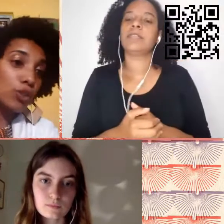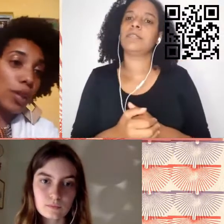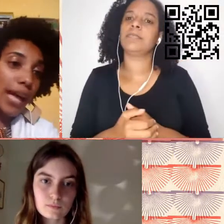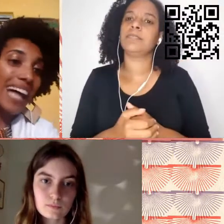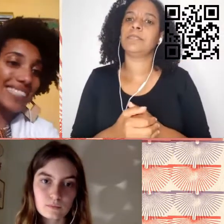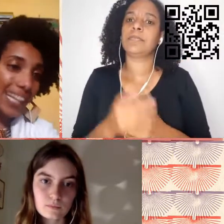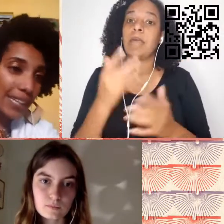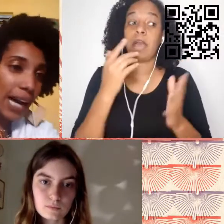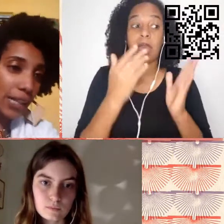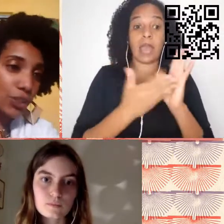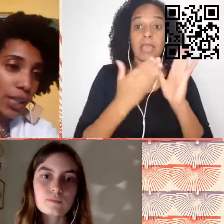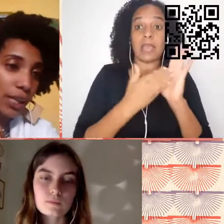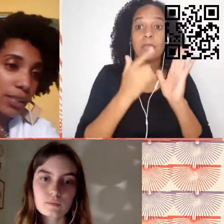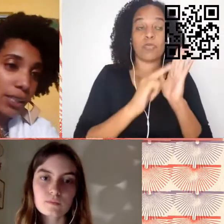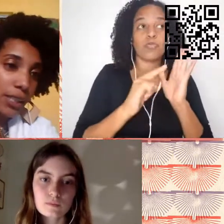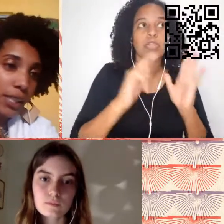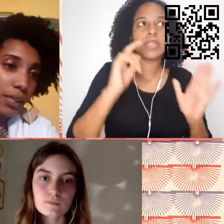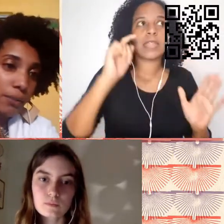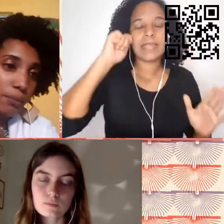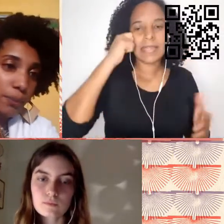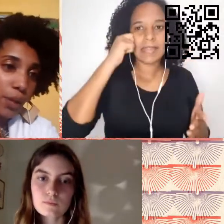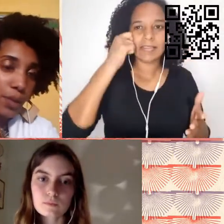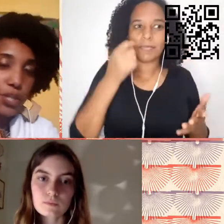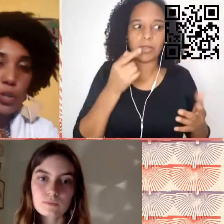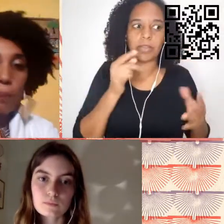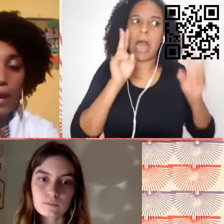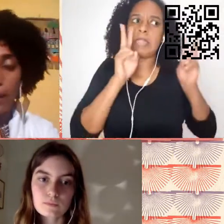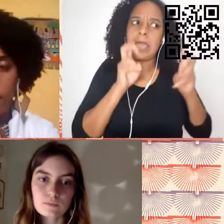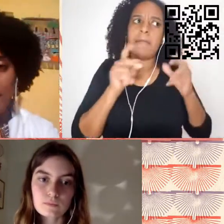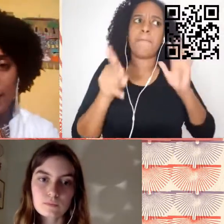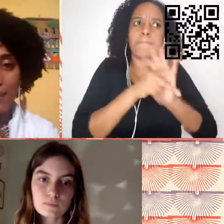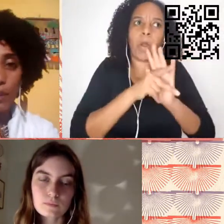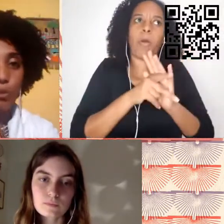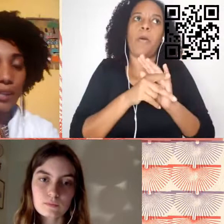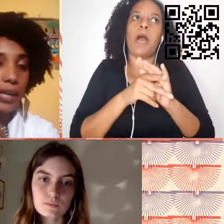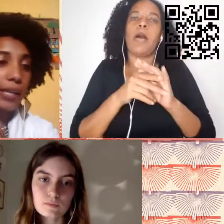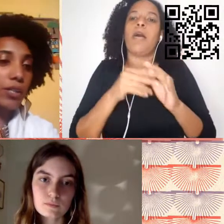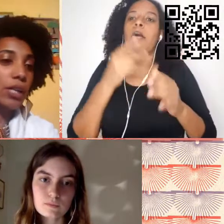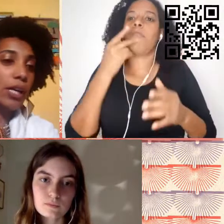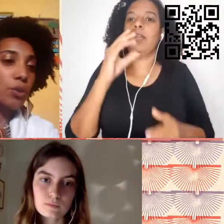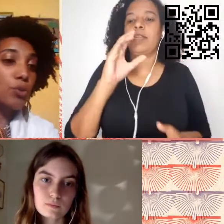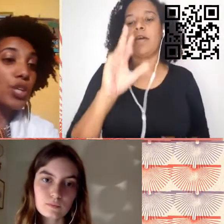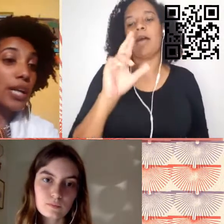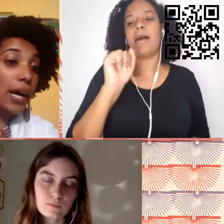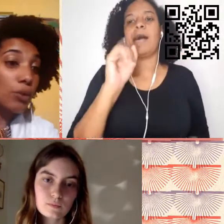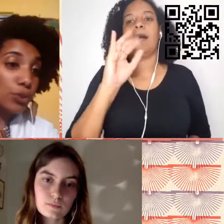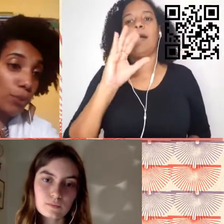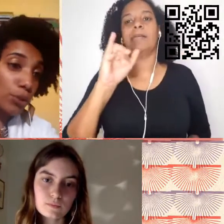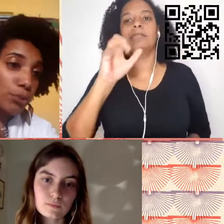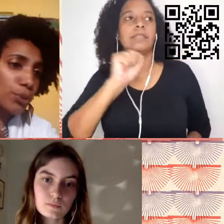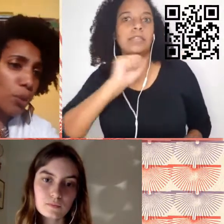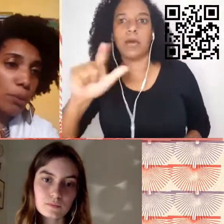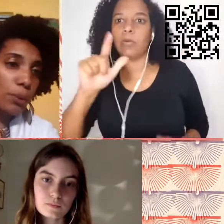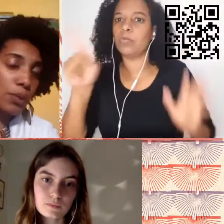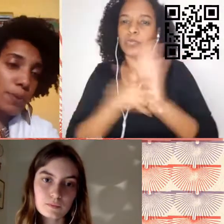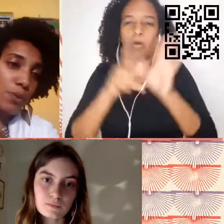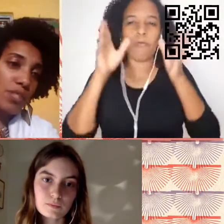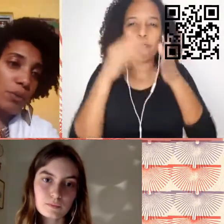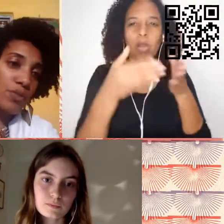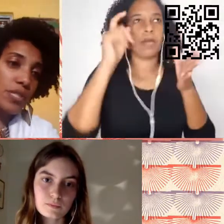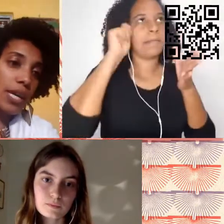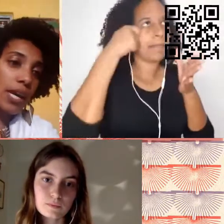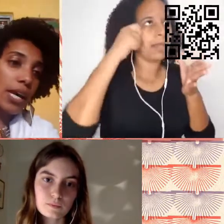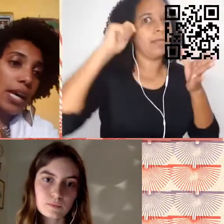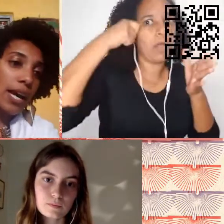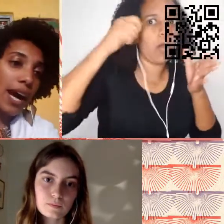a uma questão só da racialidade, né? Porque quando a gente pensa a literatura negra, no geral, de modo muito comum, as